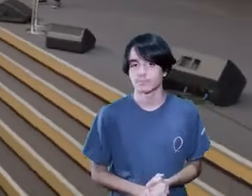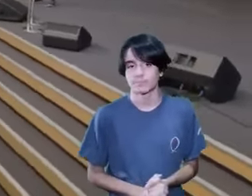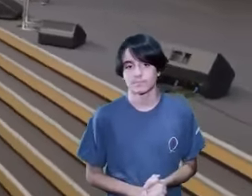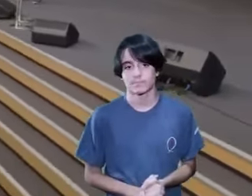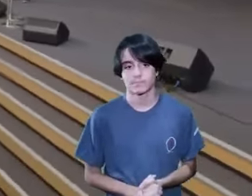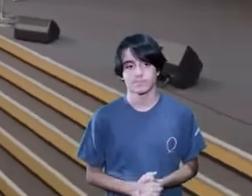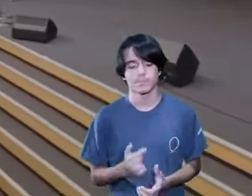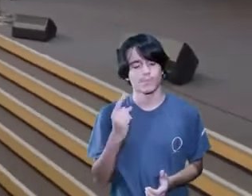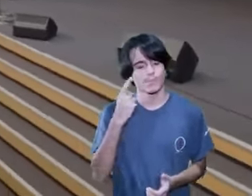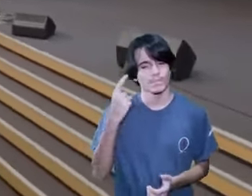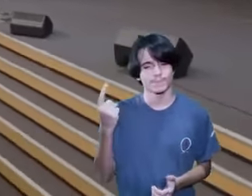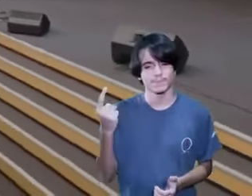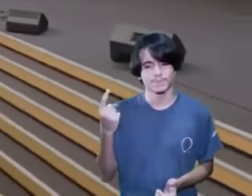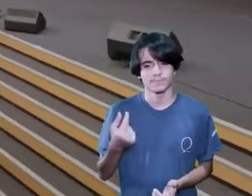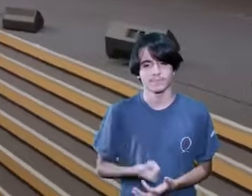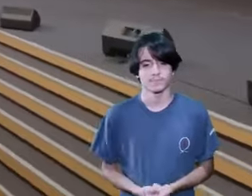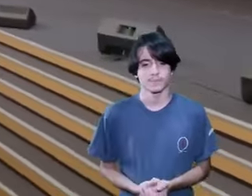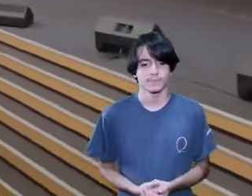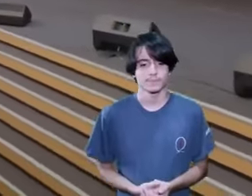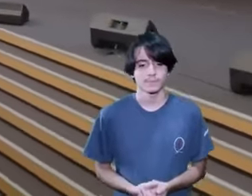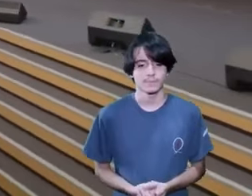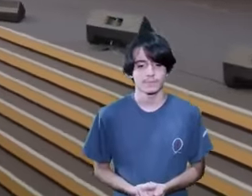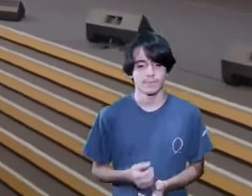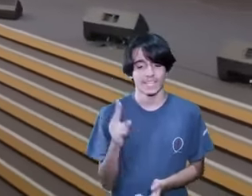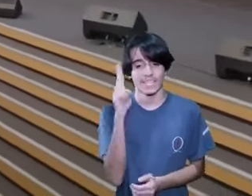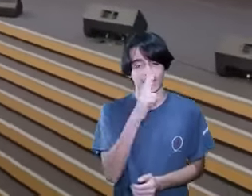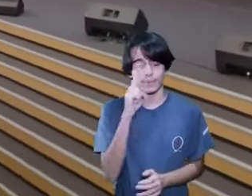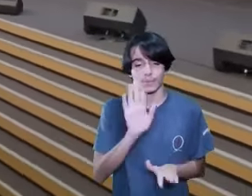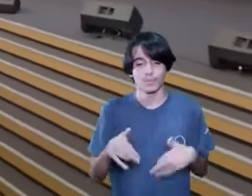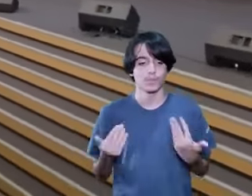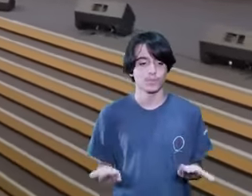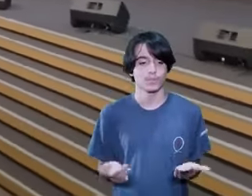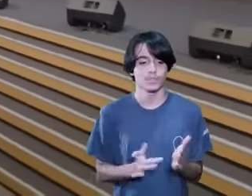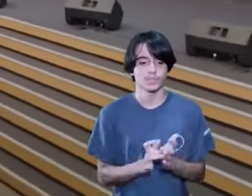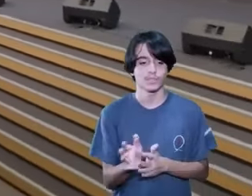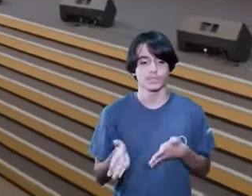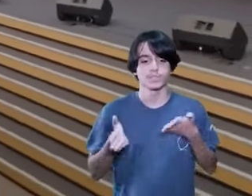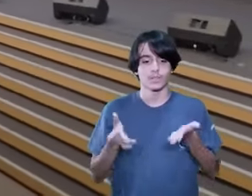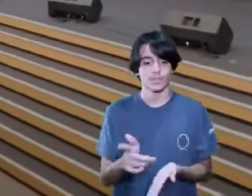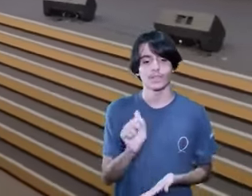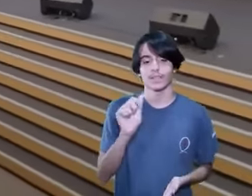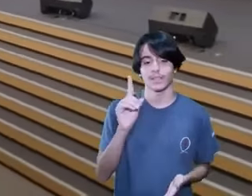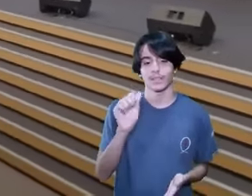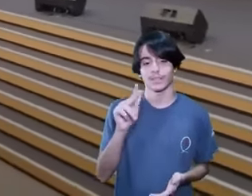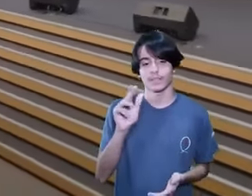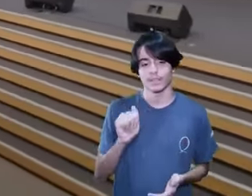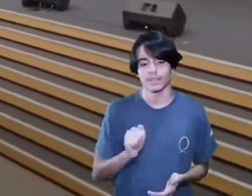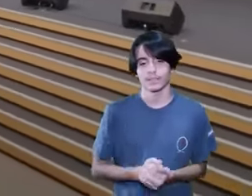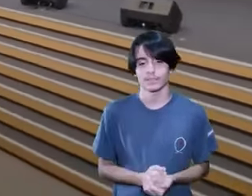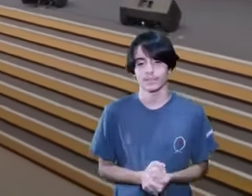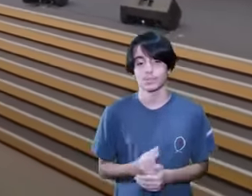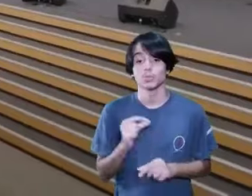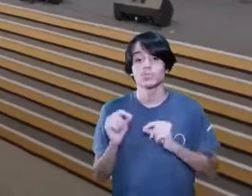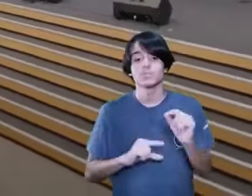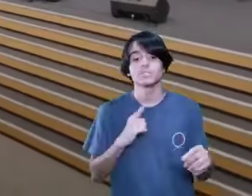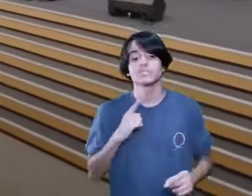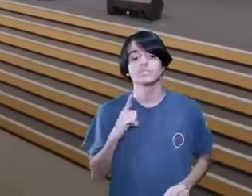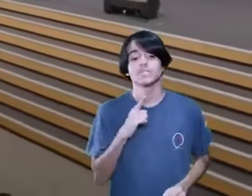E aí eu fiquei pensando. Lembra quando Jesus chegou em Gadara? O que tinha em Gadara?